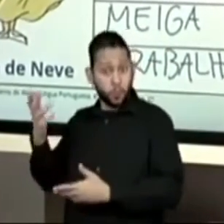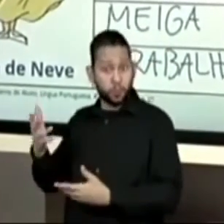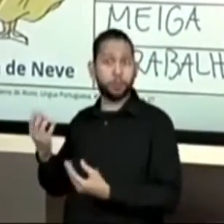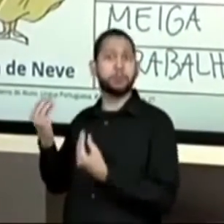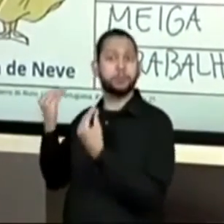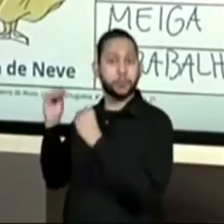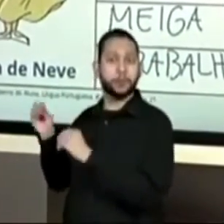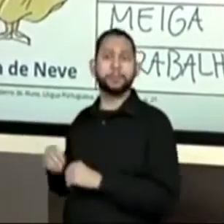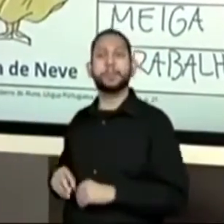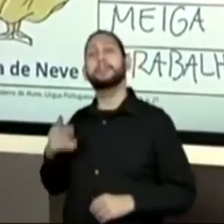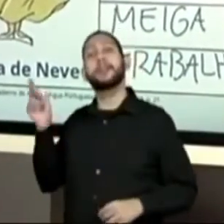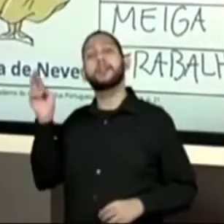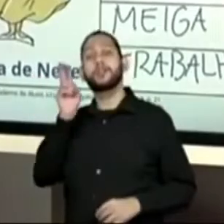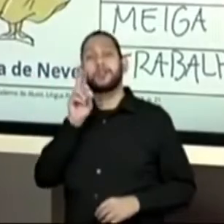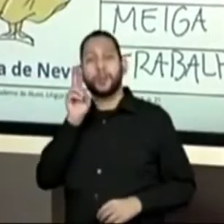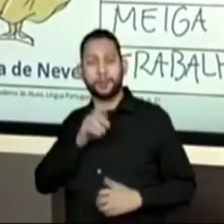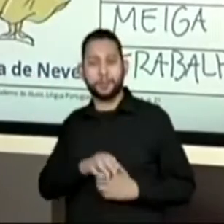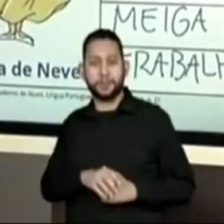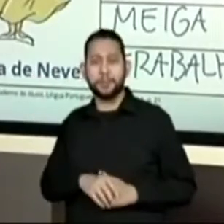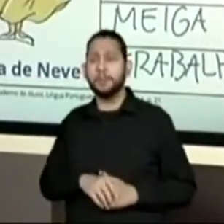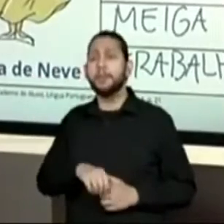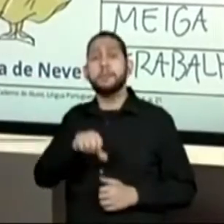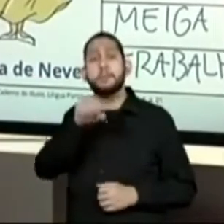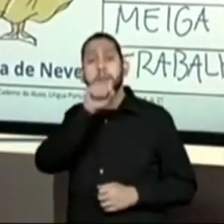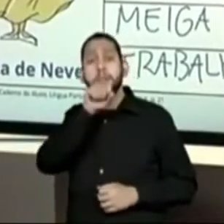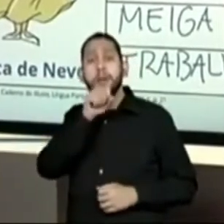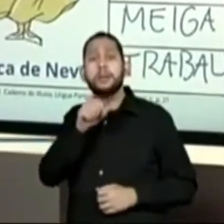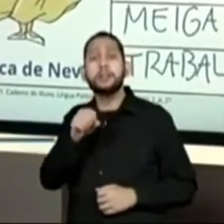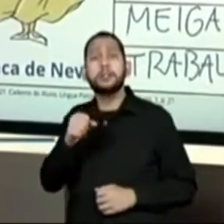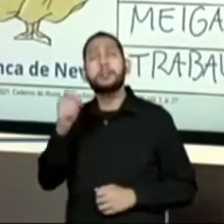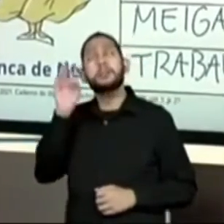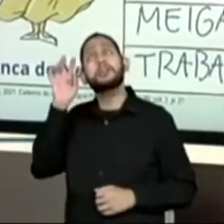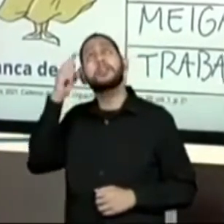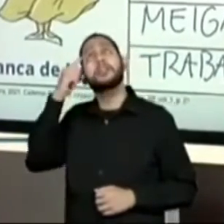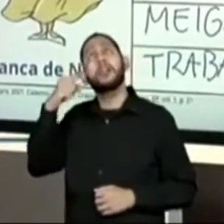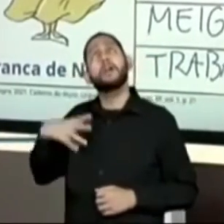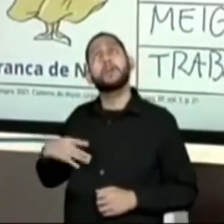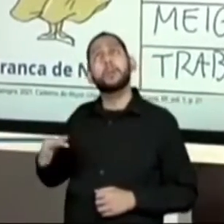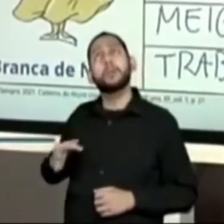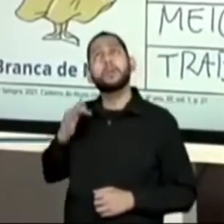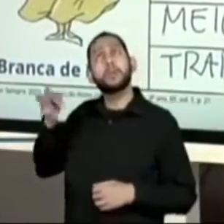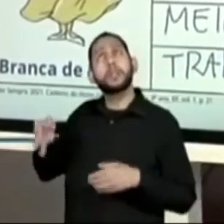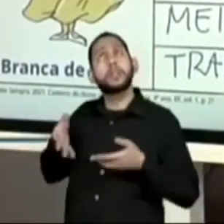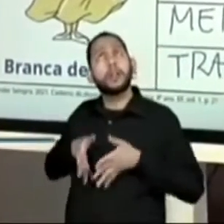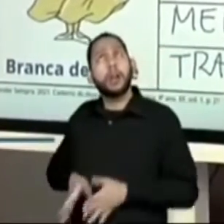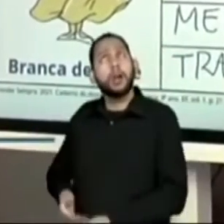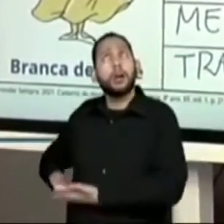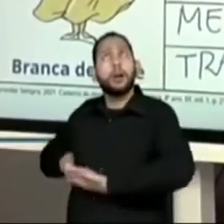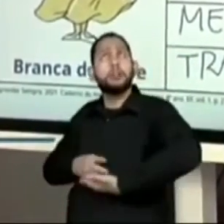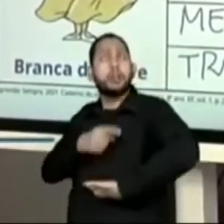começa assim, né? A mãe dela desejando ter uma filha branca como a neve, com